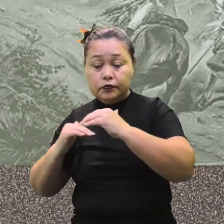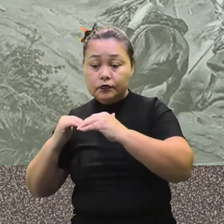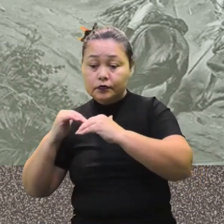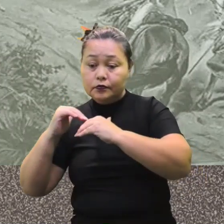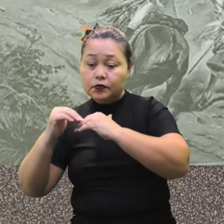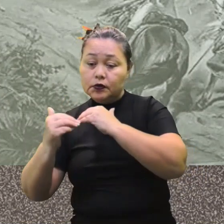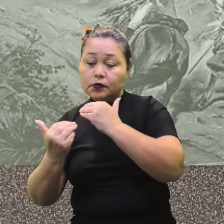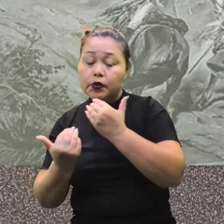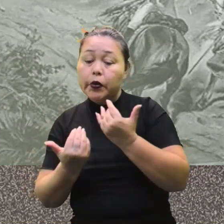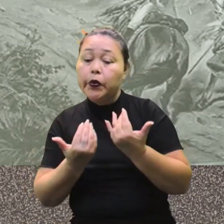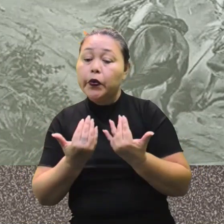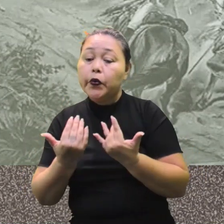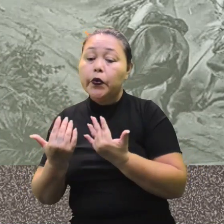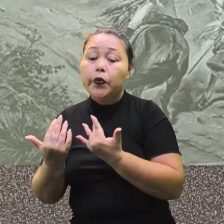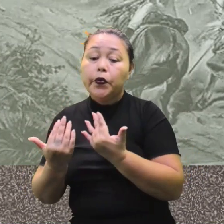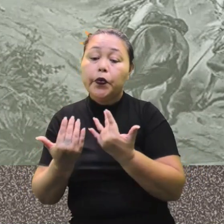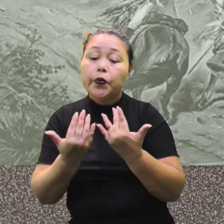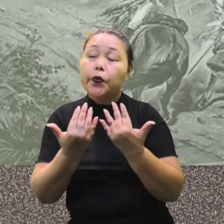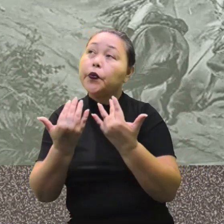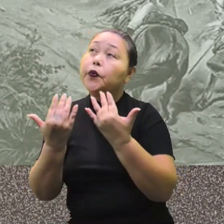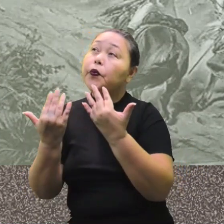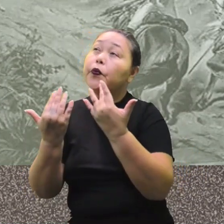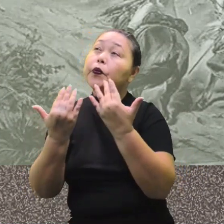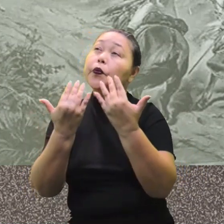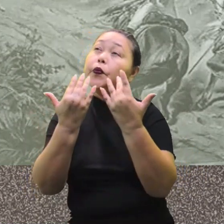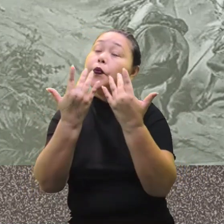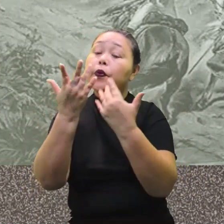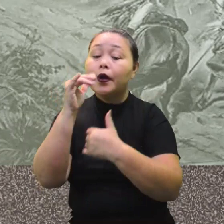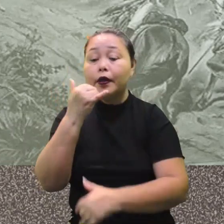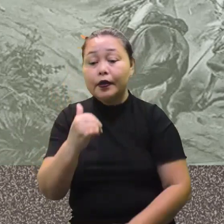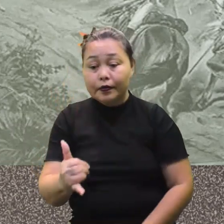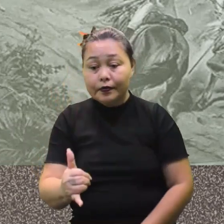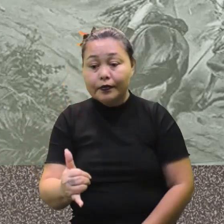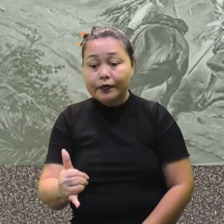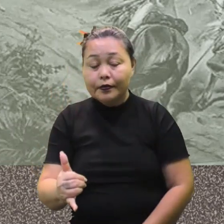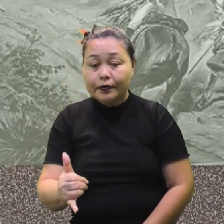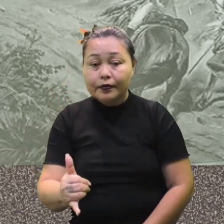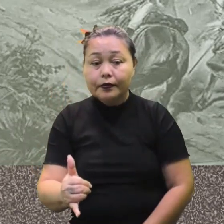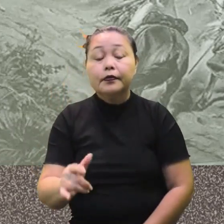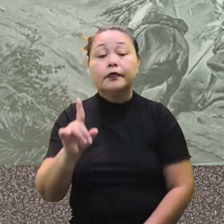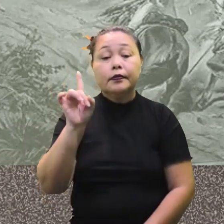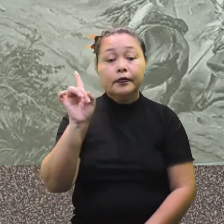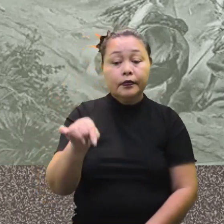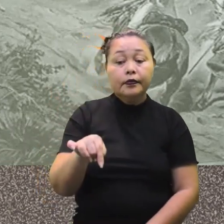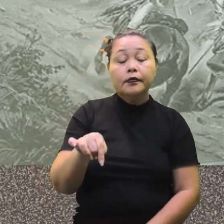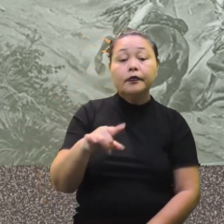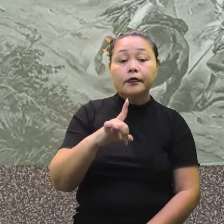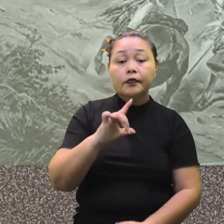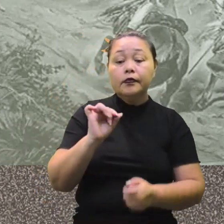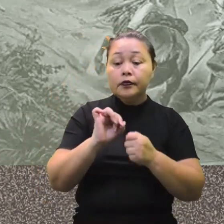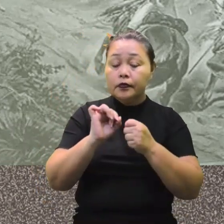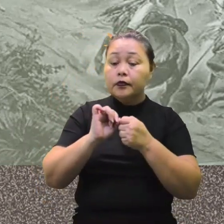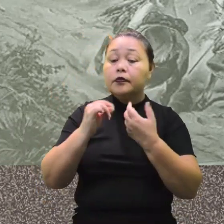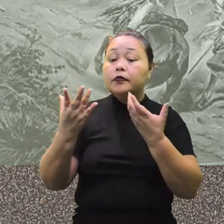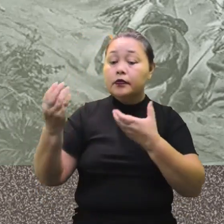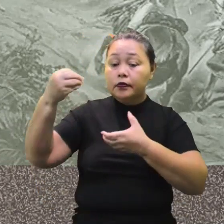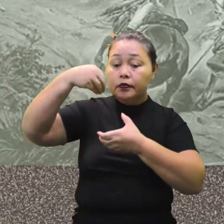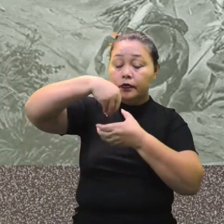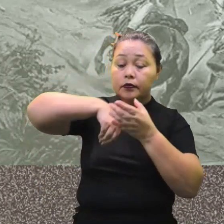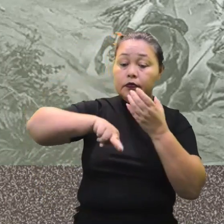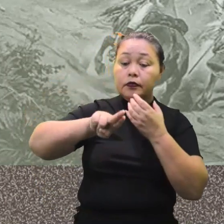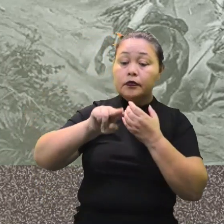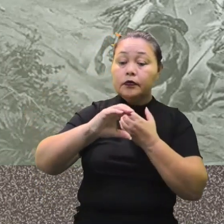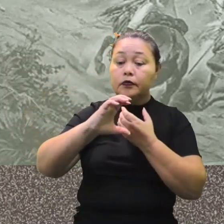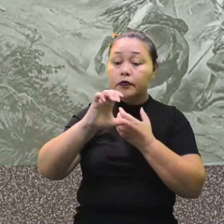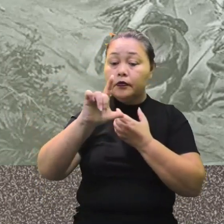em evaporação. E evapora e gera energia. Isso é feito também na energia nuclear.